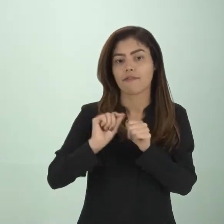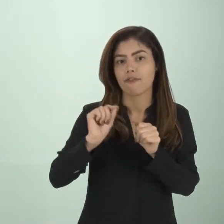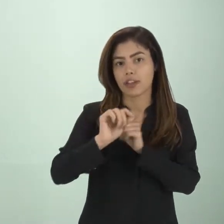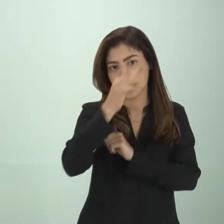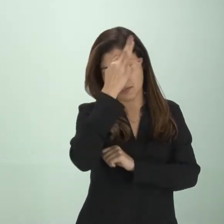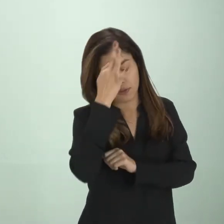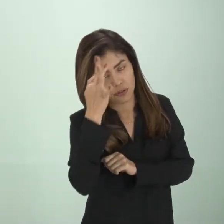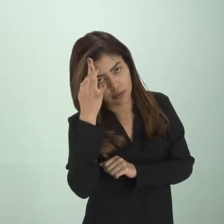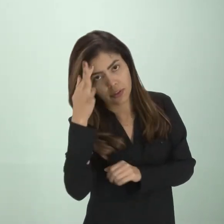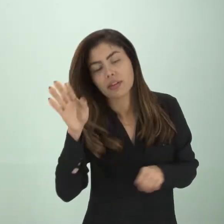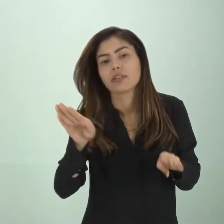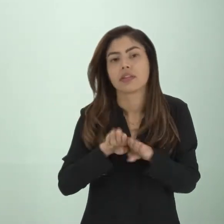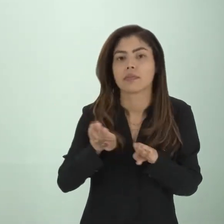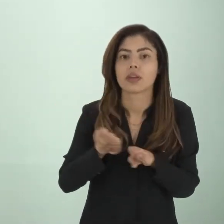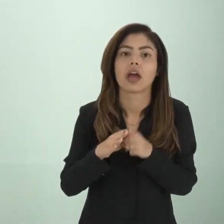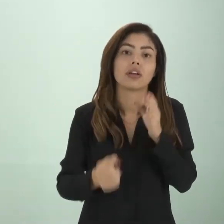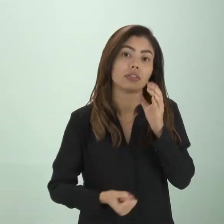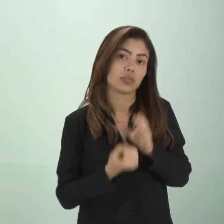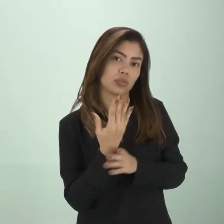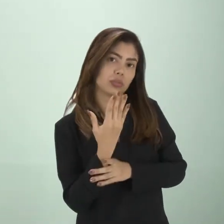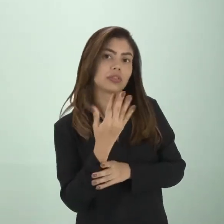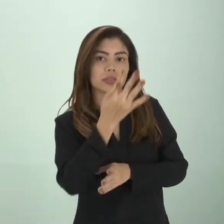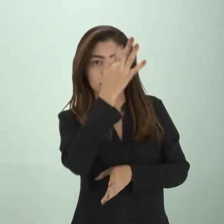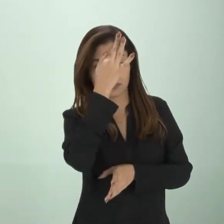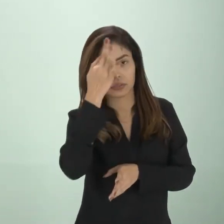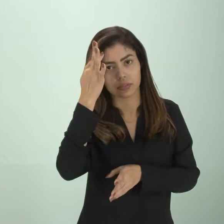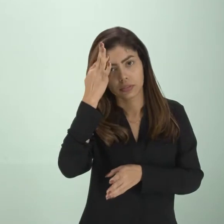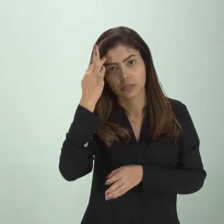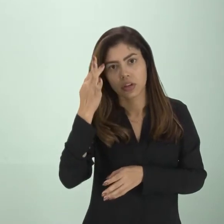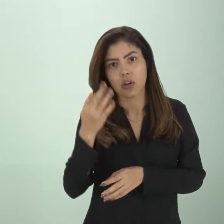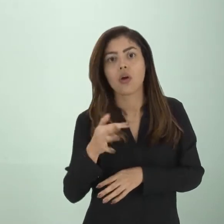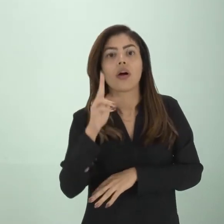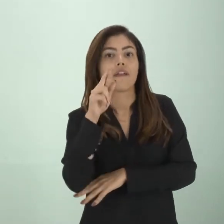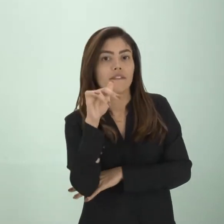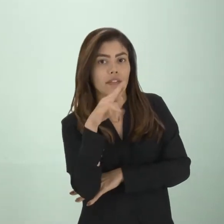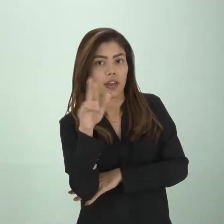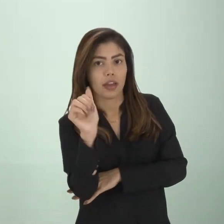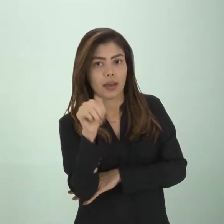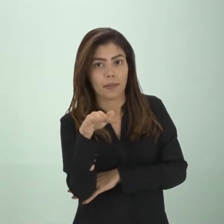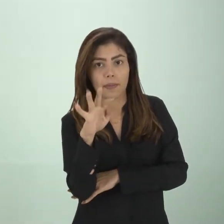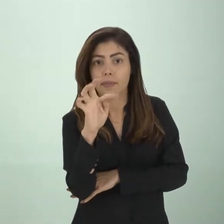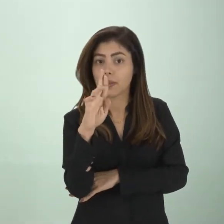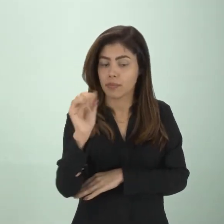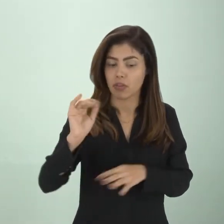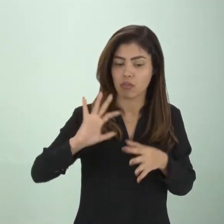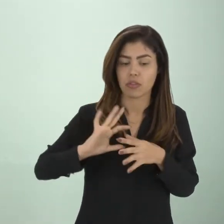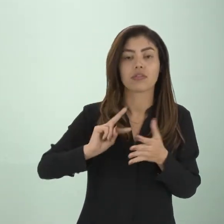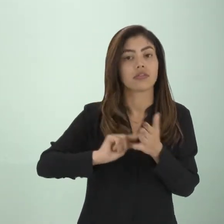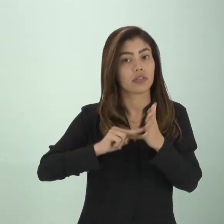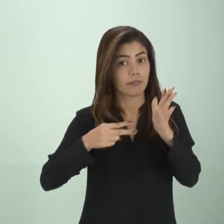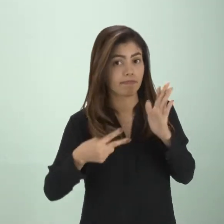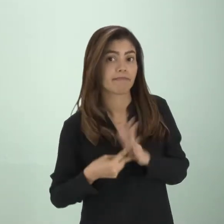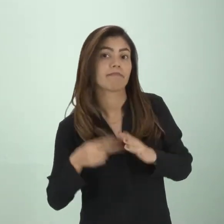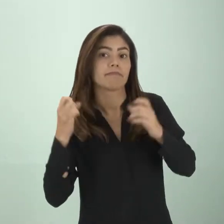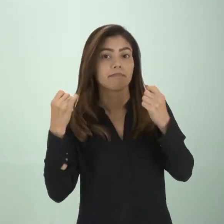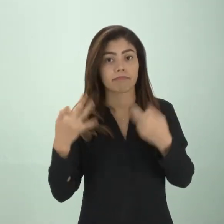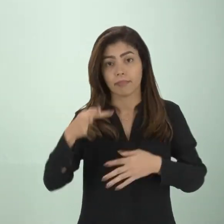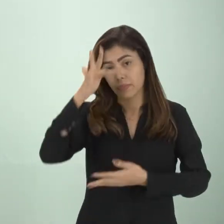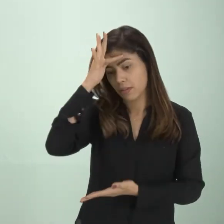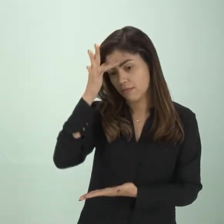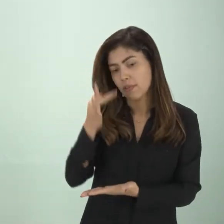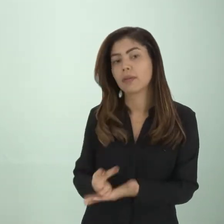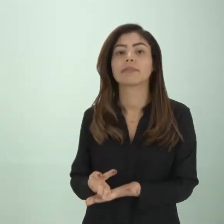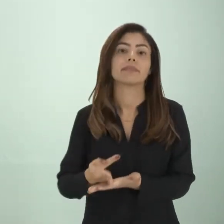A filosofia tornou-se um instrumento, uma ferramenta para justificar a fé